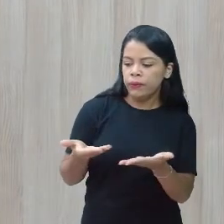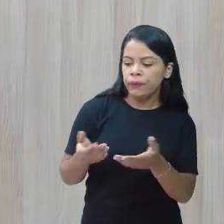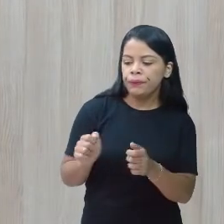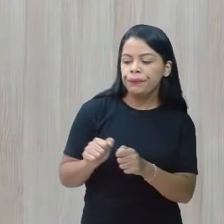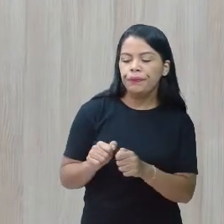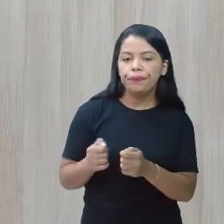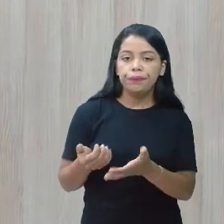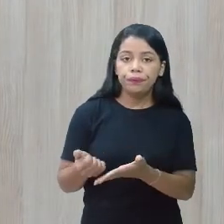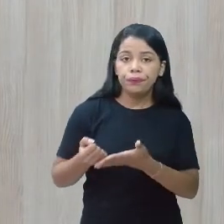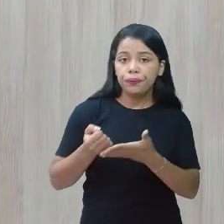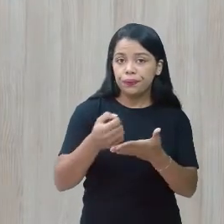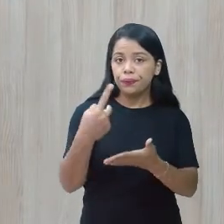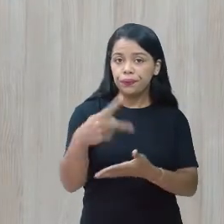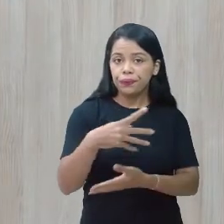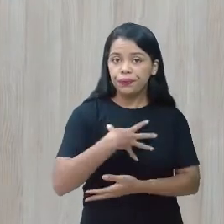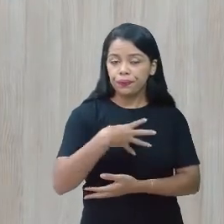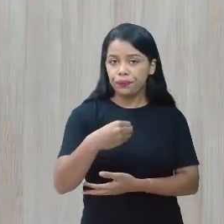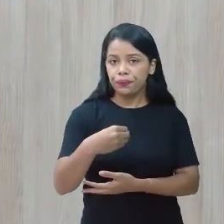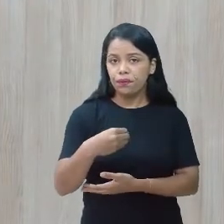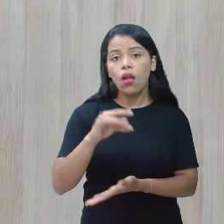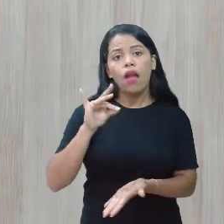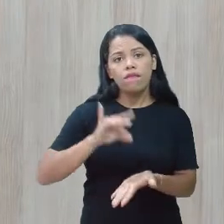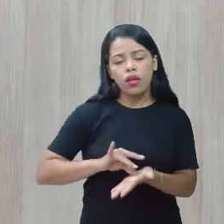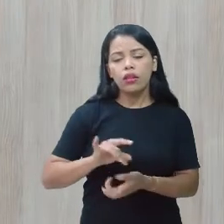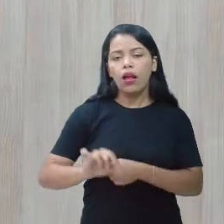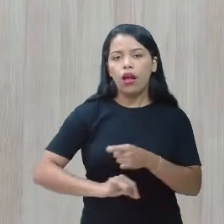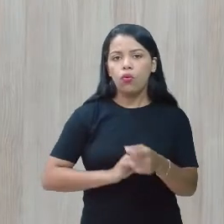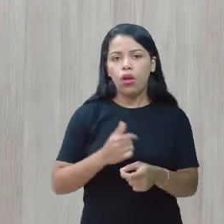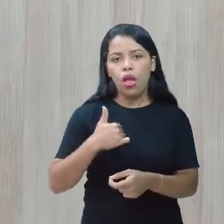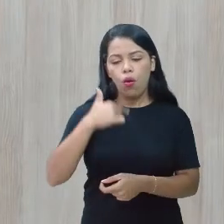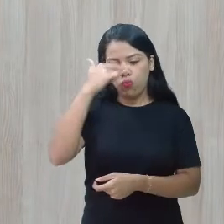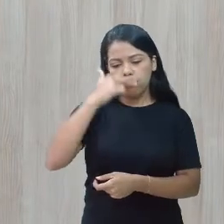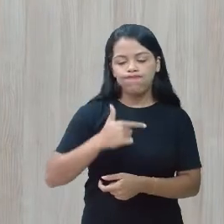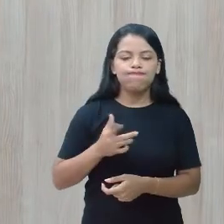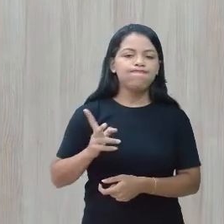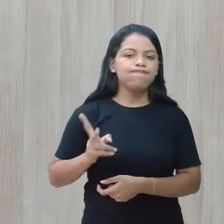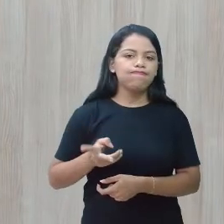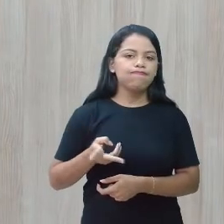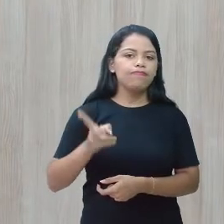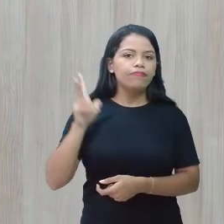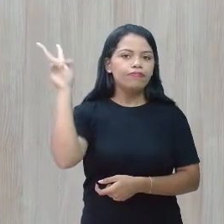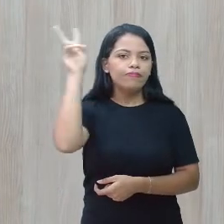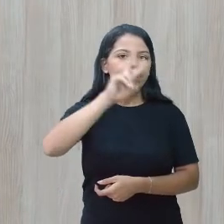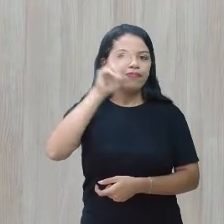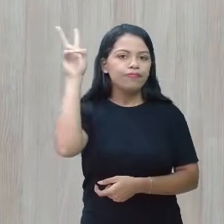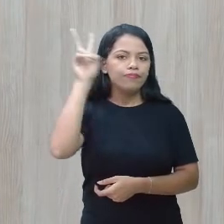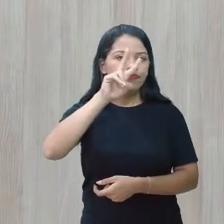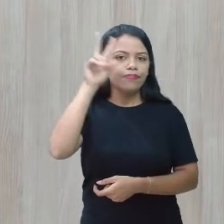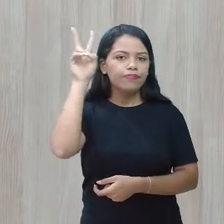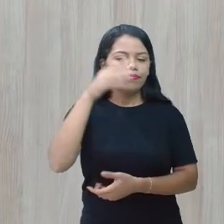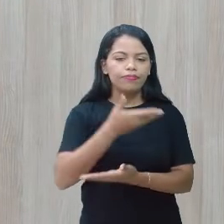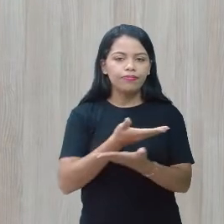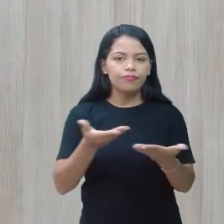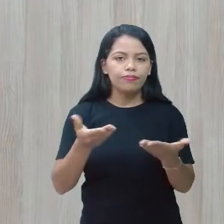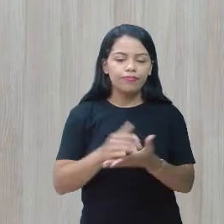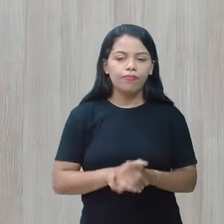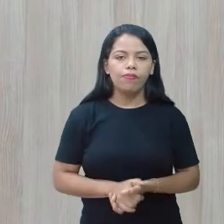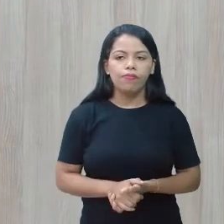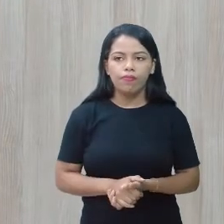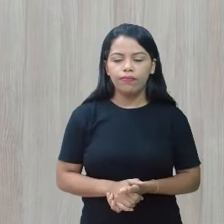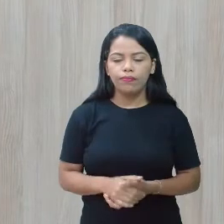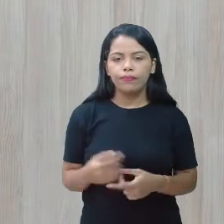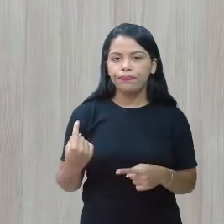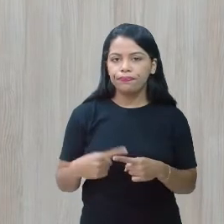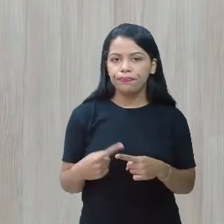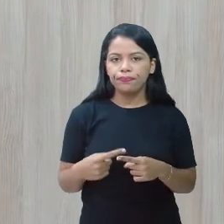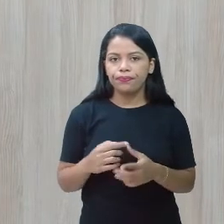os seus filhos. É bem verdade que eu vou estar lembrando algo aqui sempre, porque